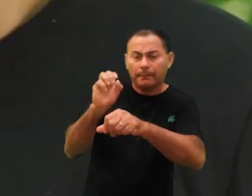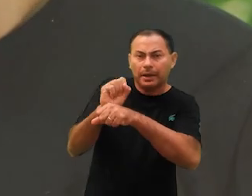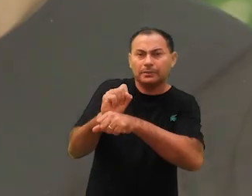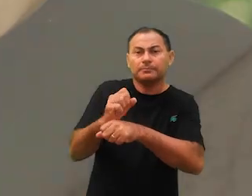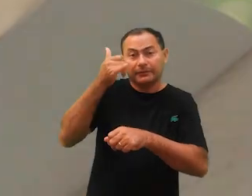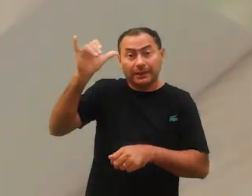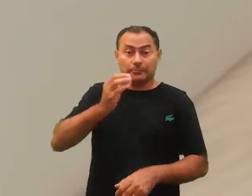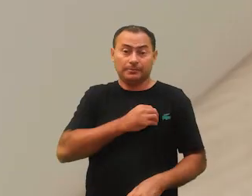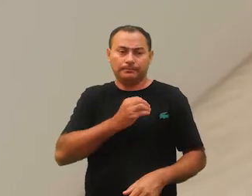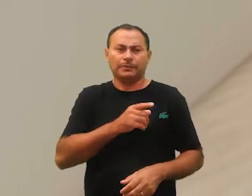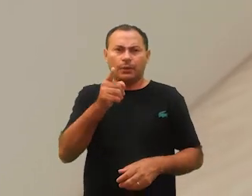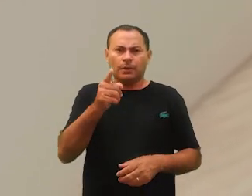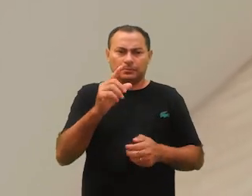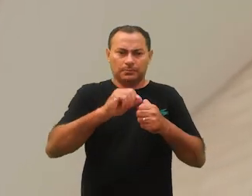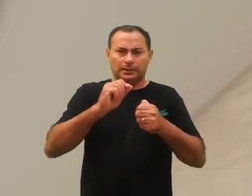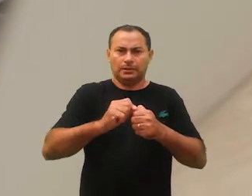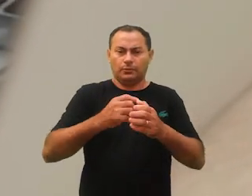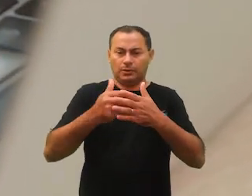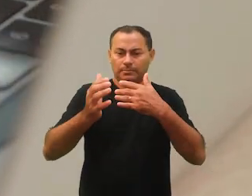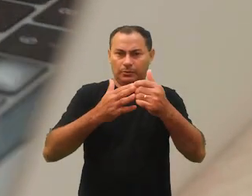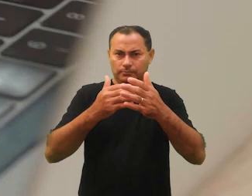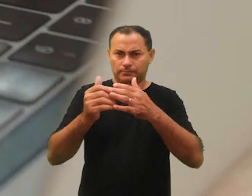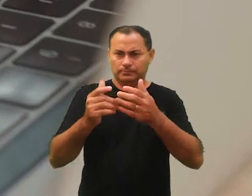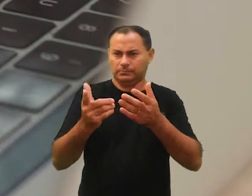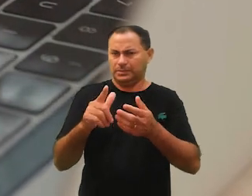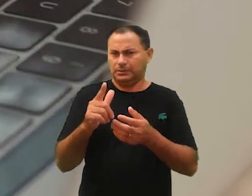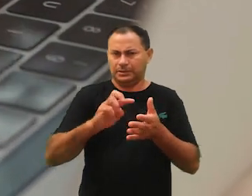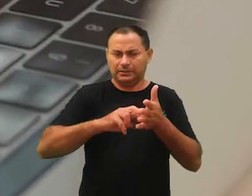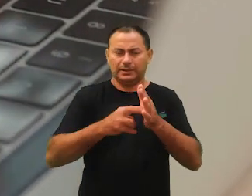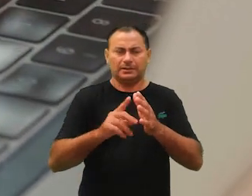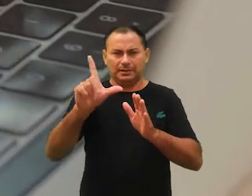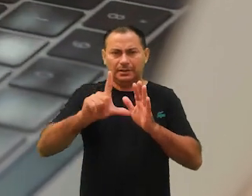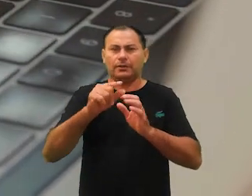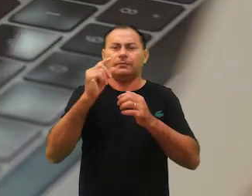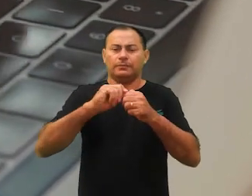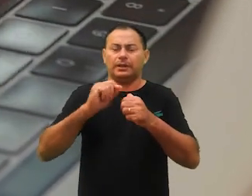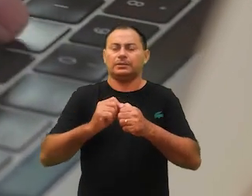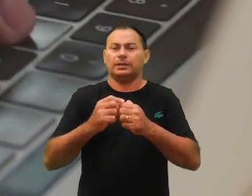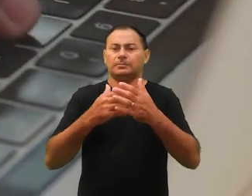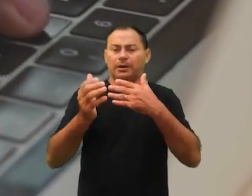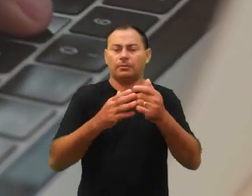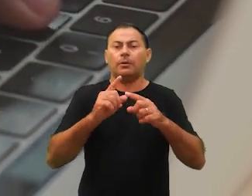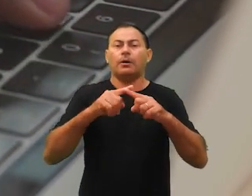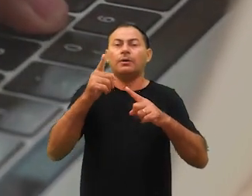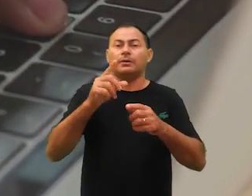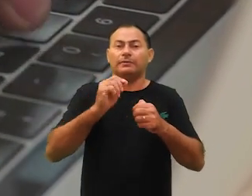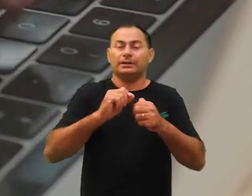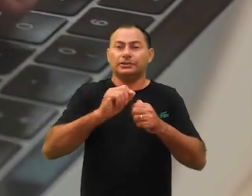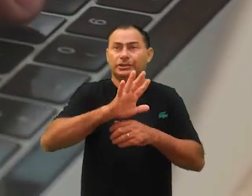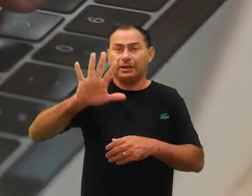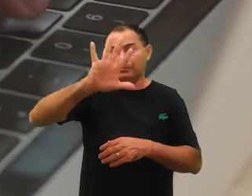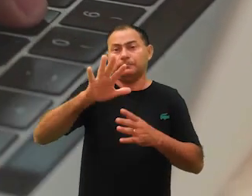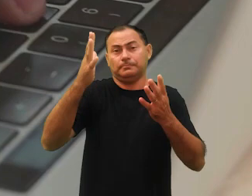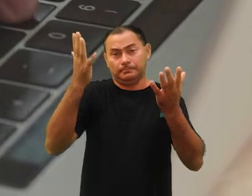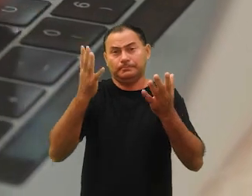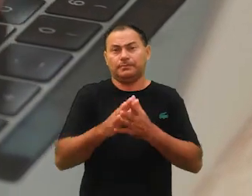olhar. Ou se o que você está fazendo com as suas mãos, e não quer dizer literalmente o que você faz com as suas mãos, mas o que você faz em